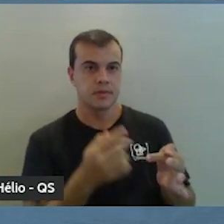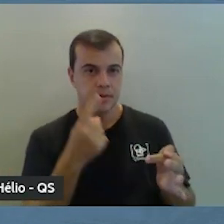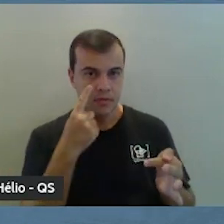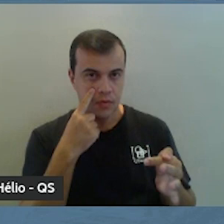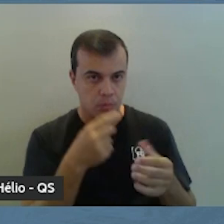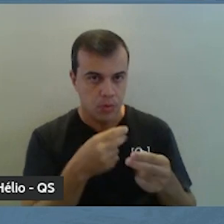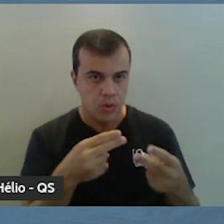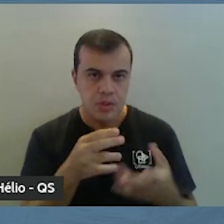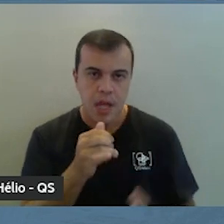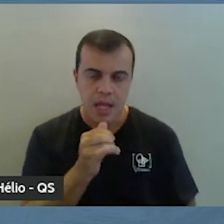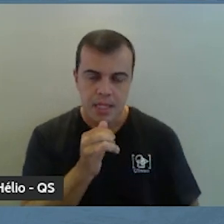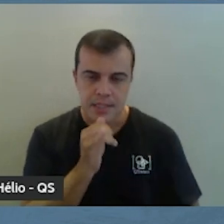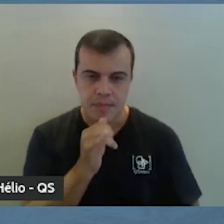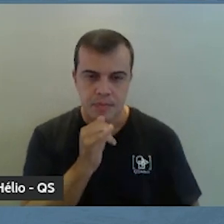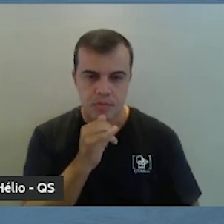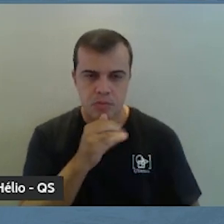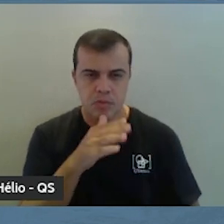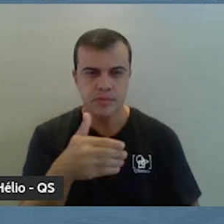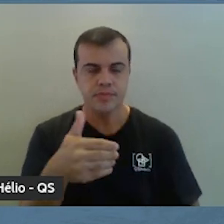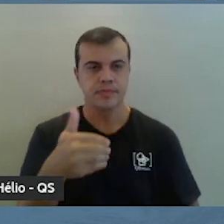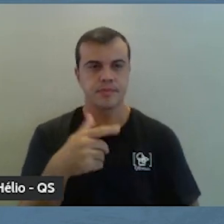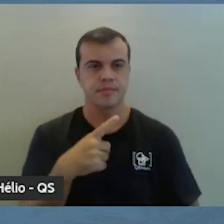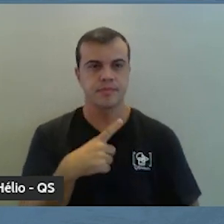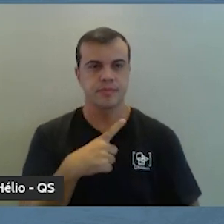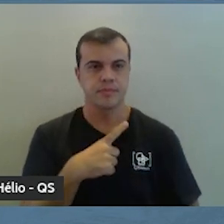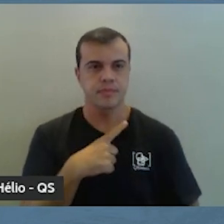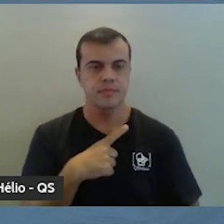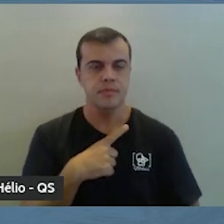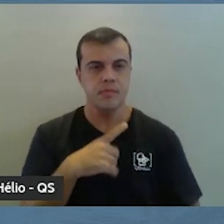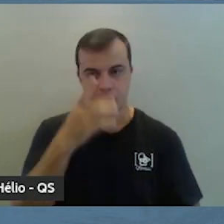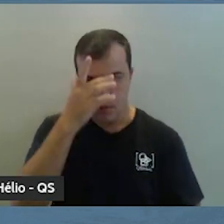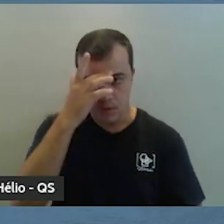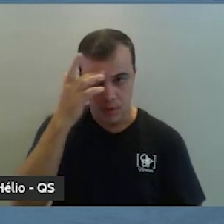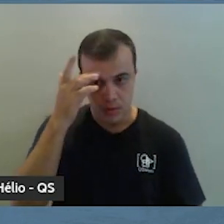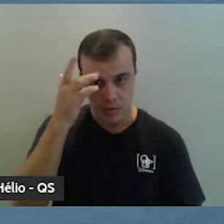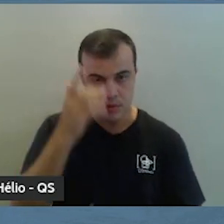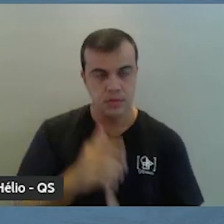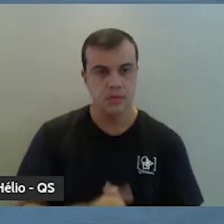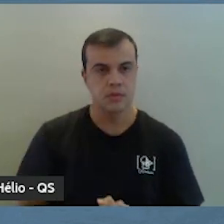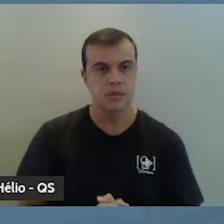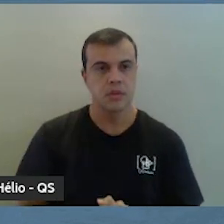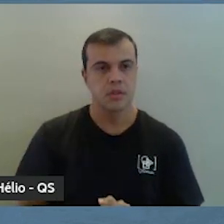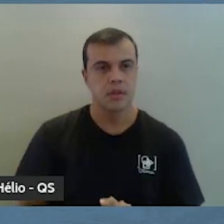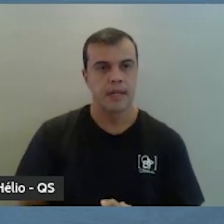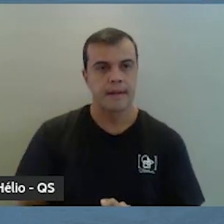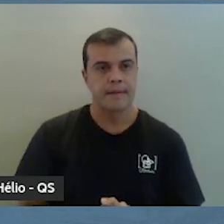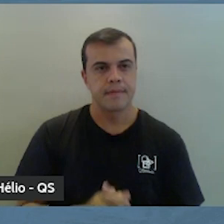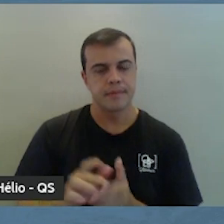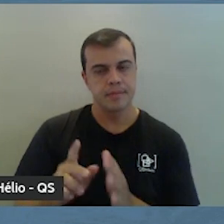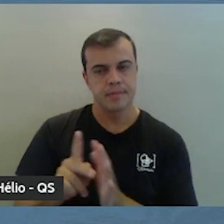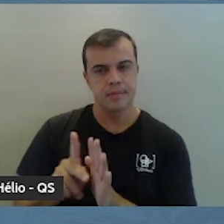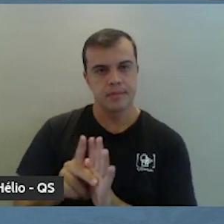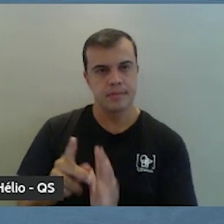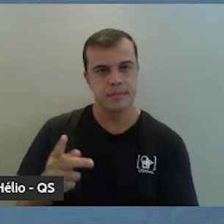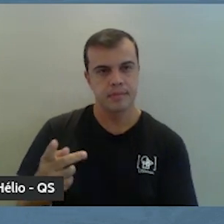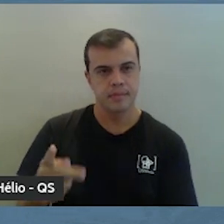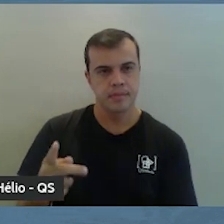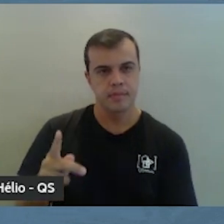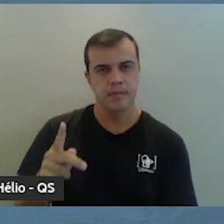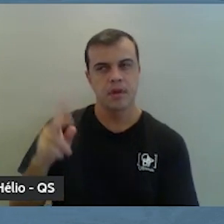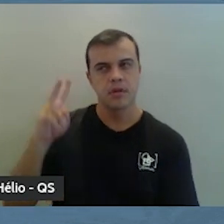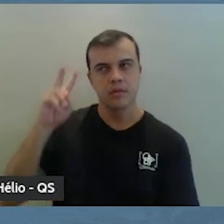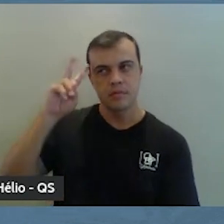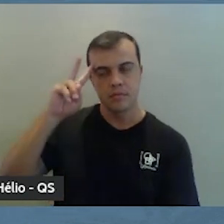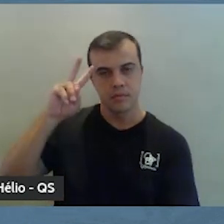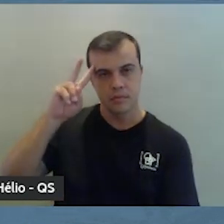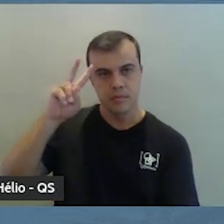muitos exemplos de pessoas que são dessa origem tradicional, dessa